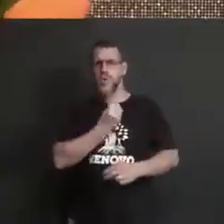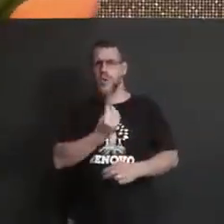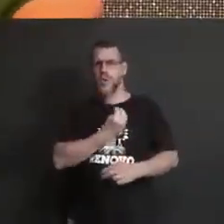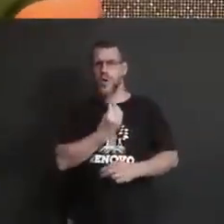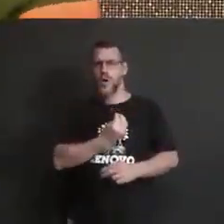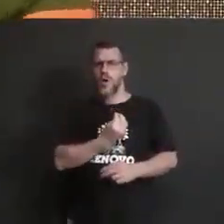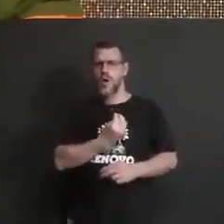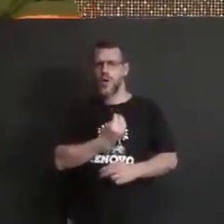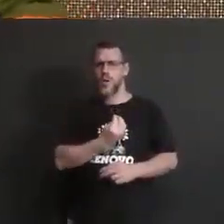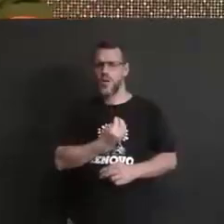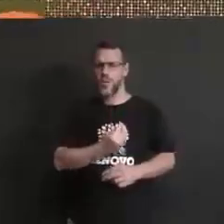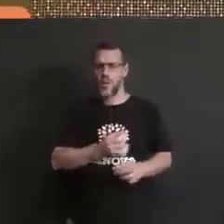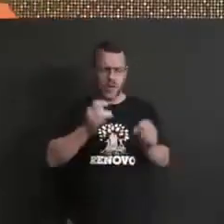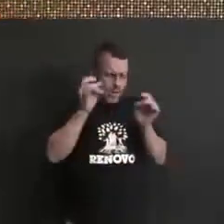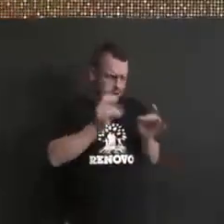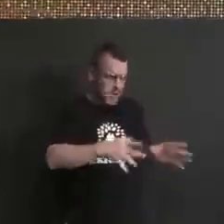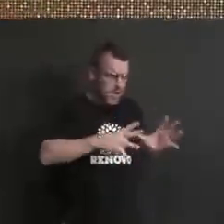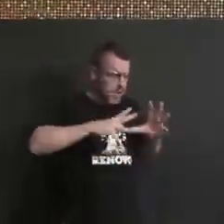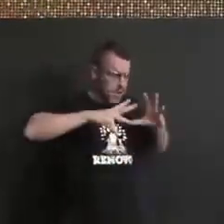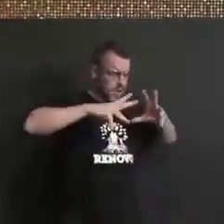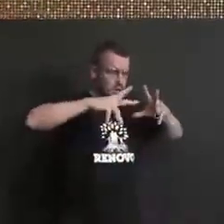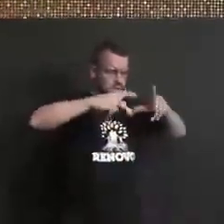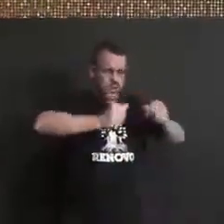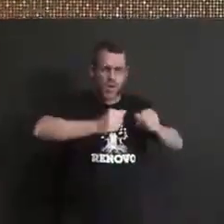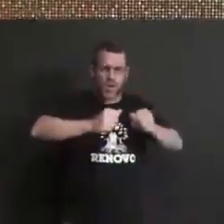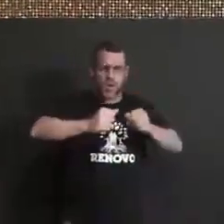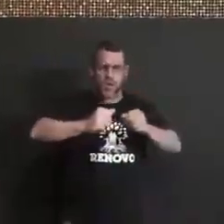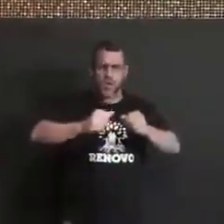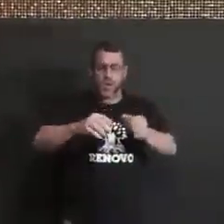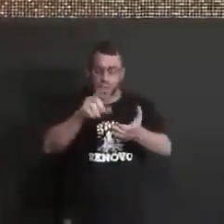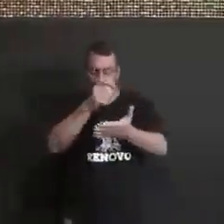Larga tudo. Acerta o seu passo.